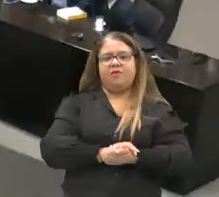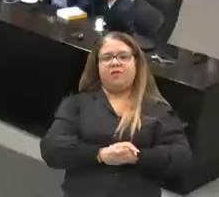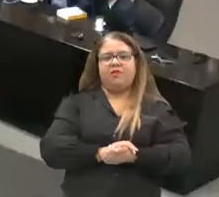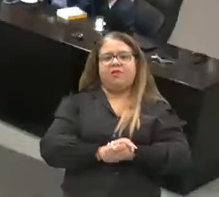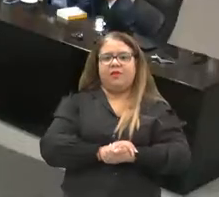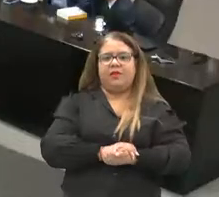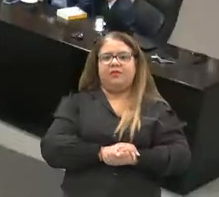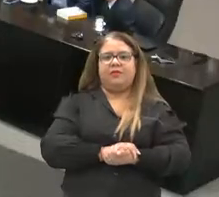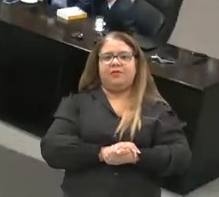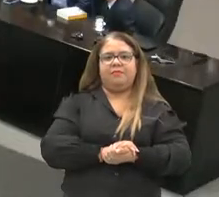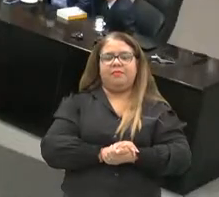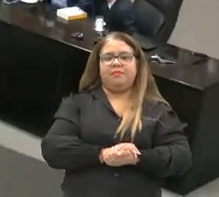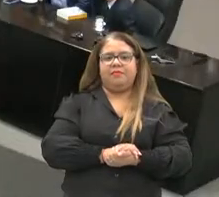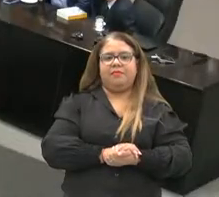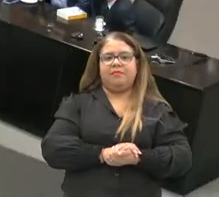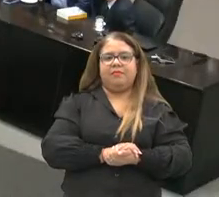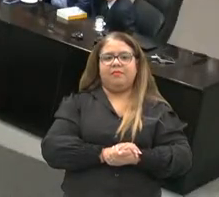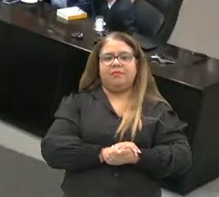Ouçam.